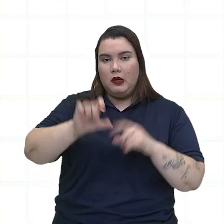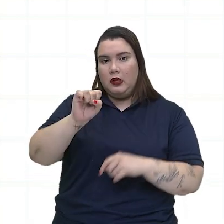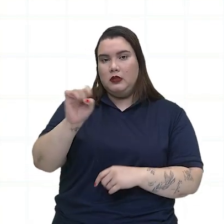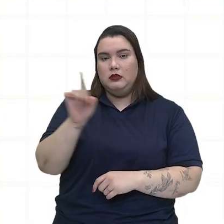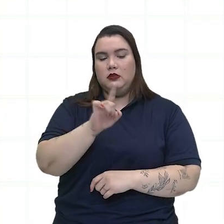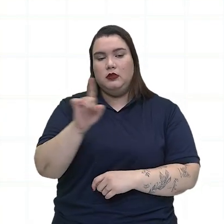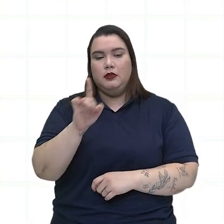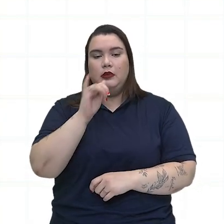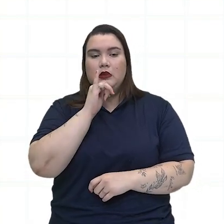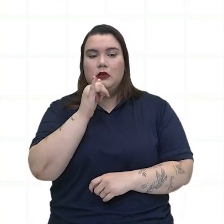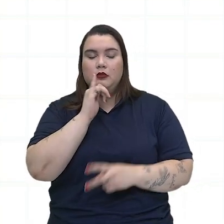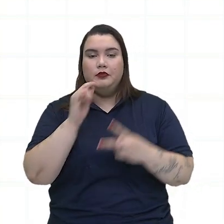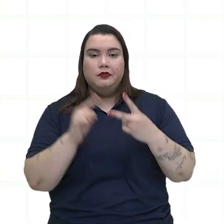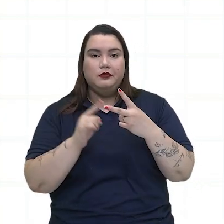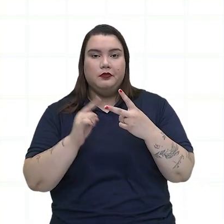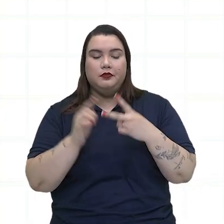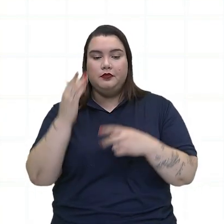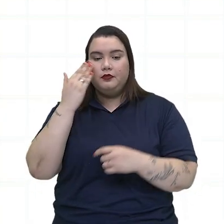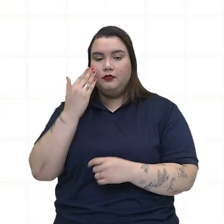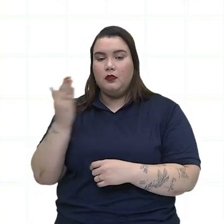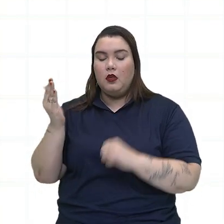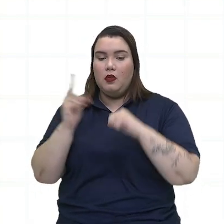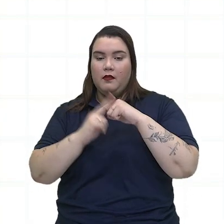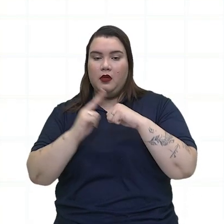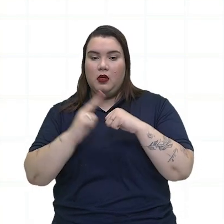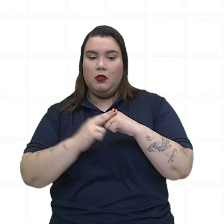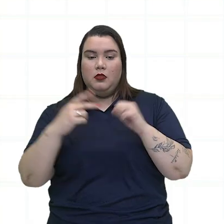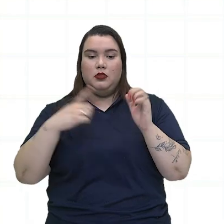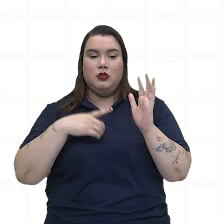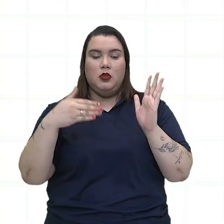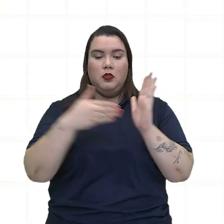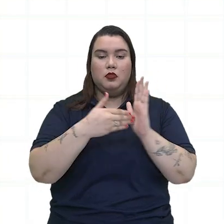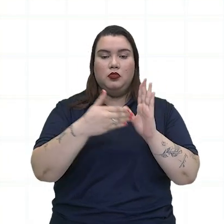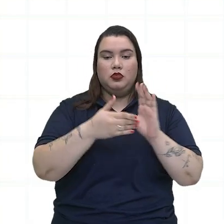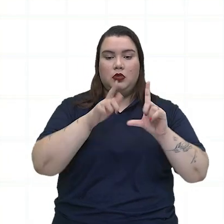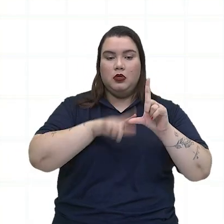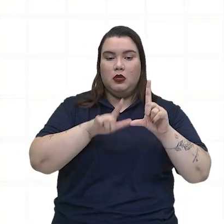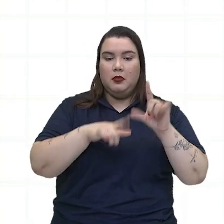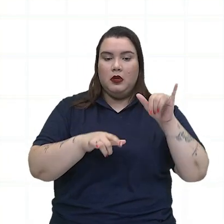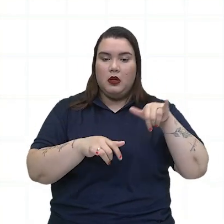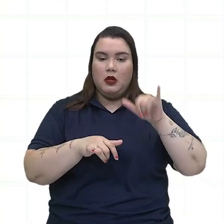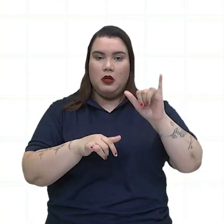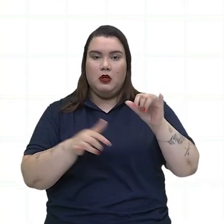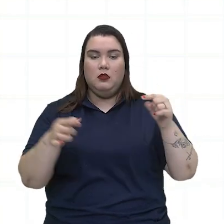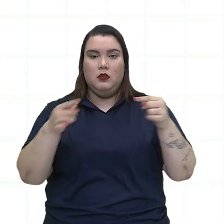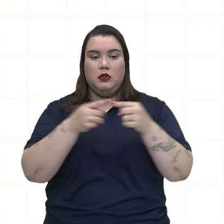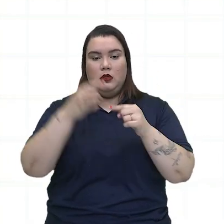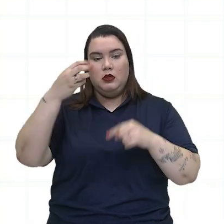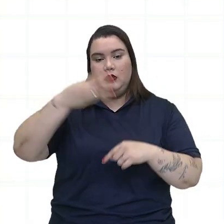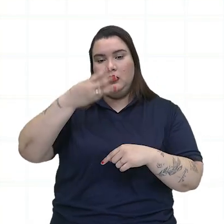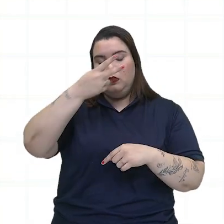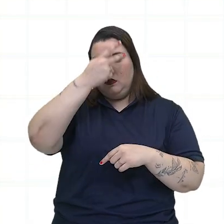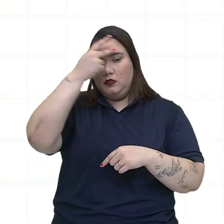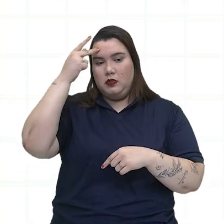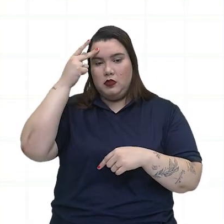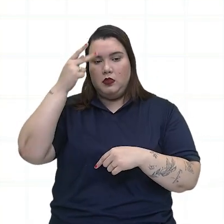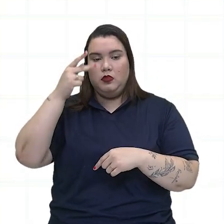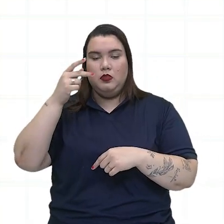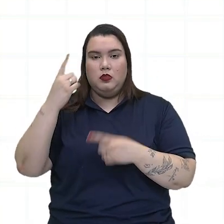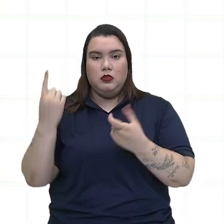Por exemplo, essa segunda aqui. Verbos terminados em Y na terceira pessoa do singular, troca-se o